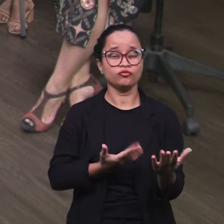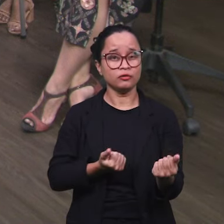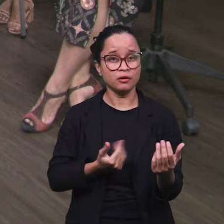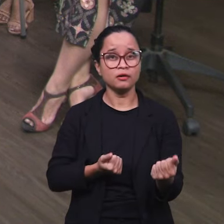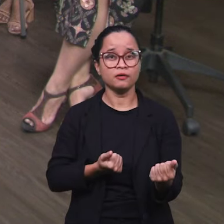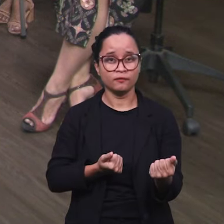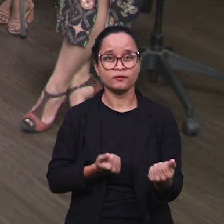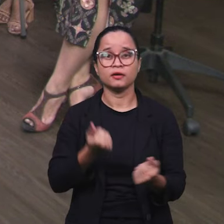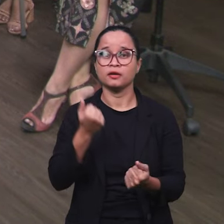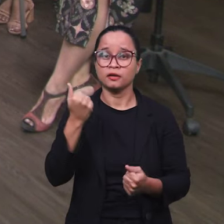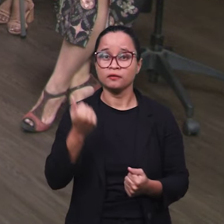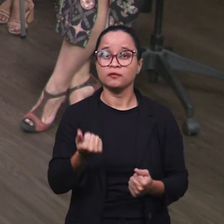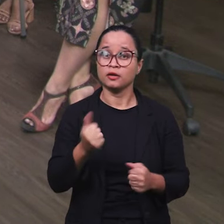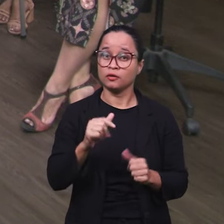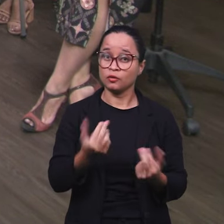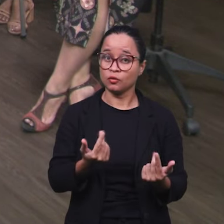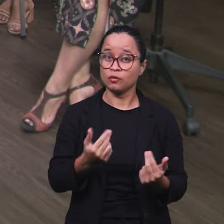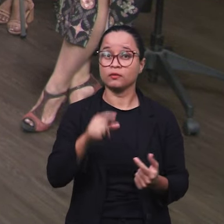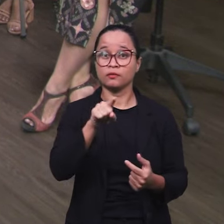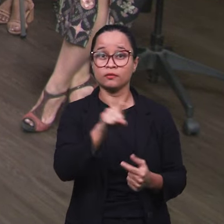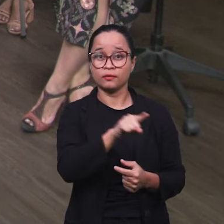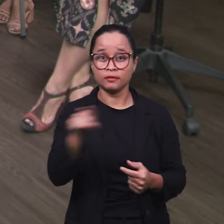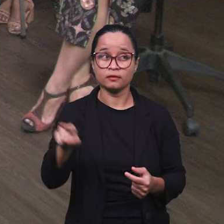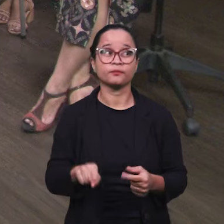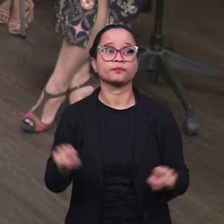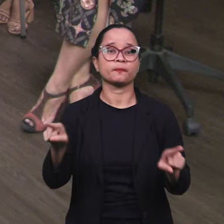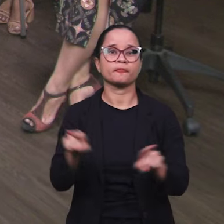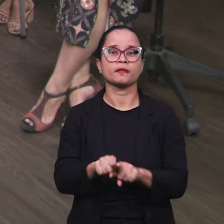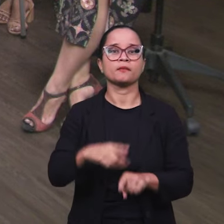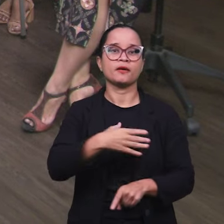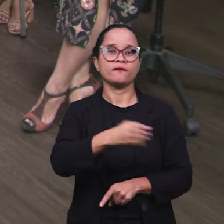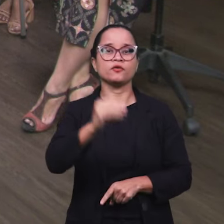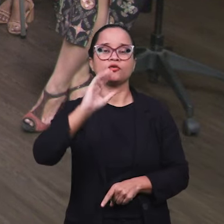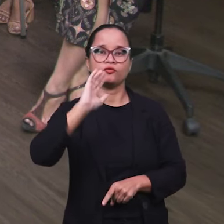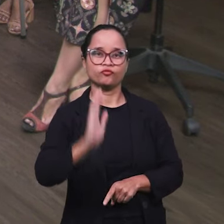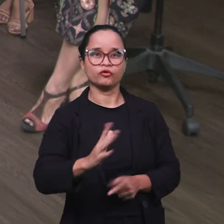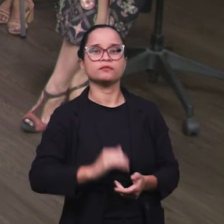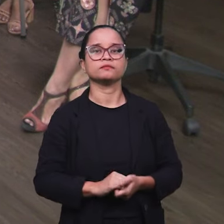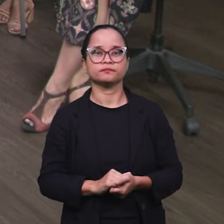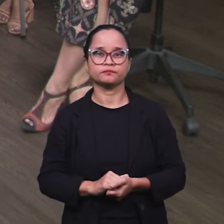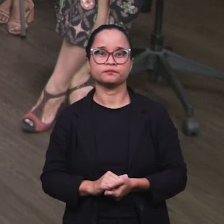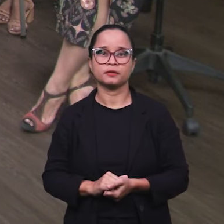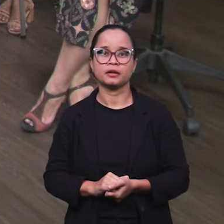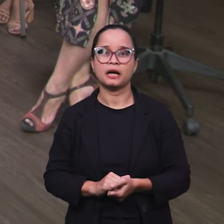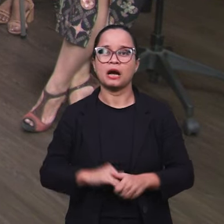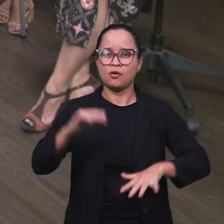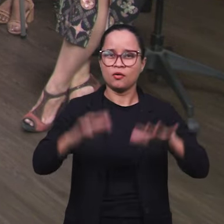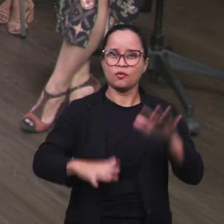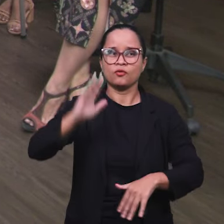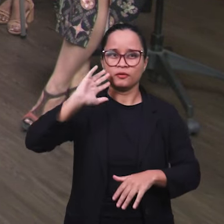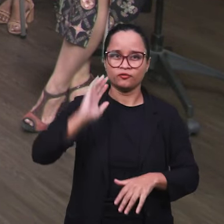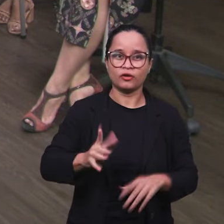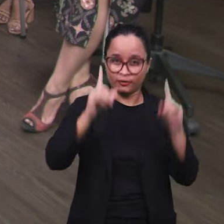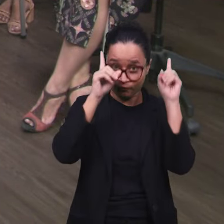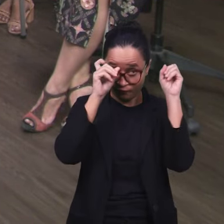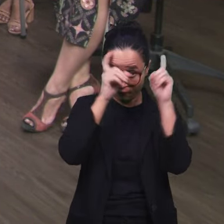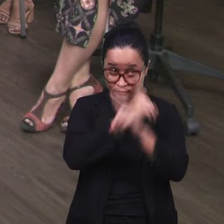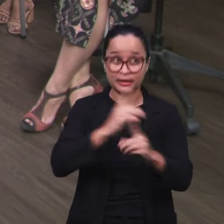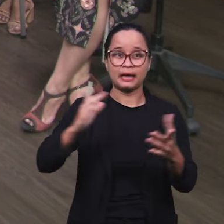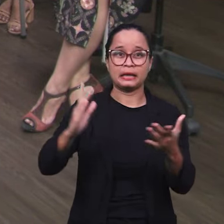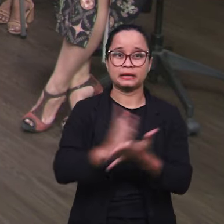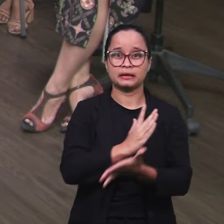vocês, não é? Trilharam um caminho, casaram, tiveram filhos, talvez tenham passado